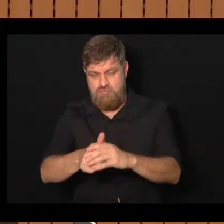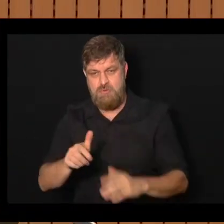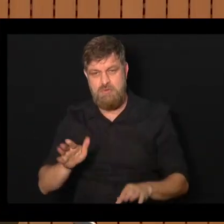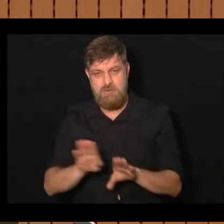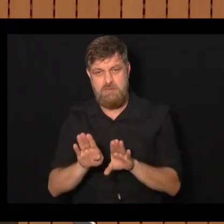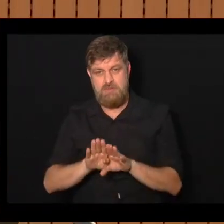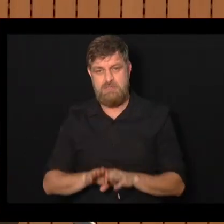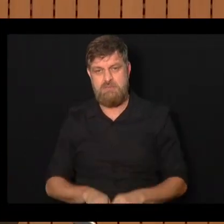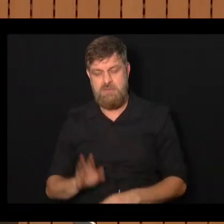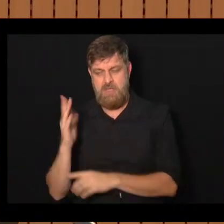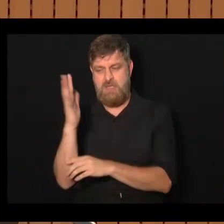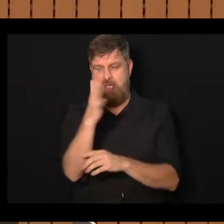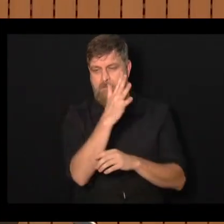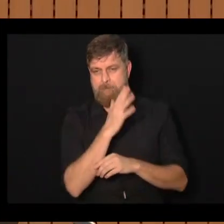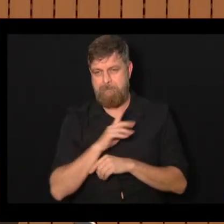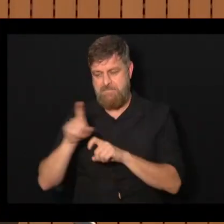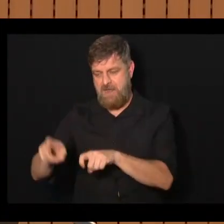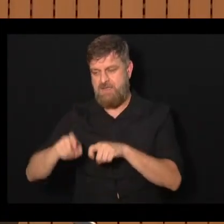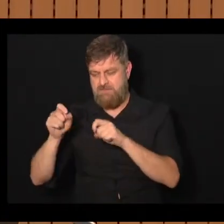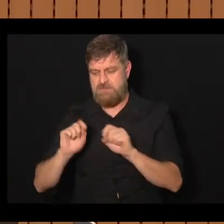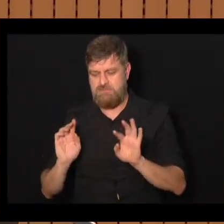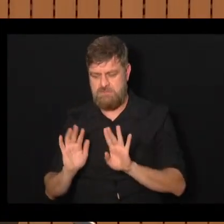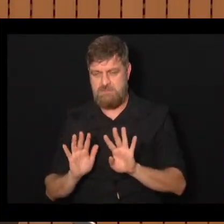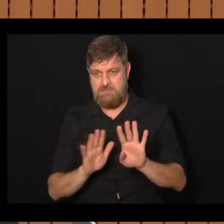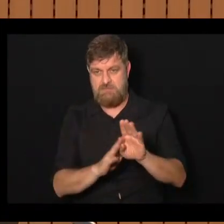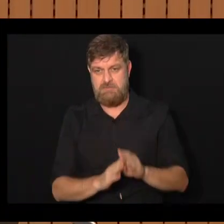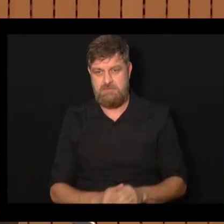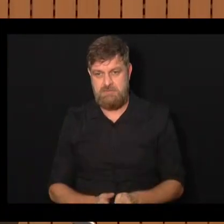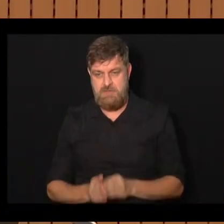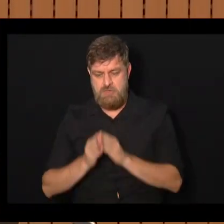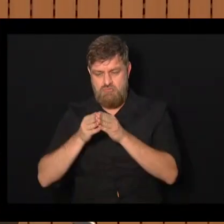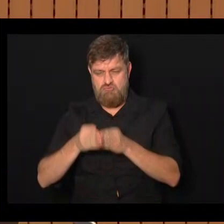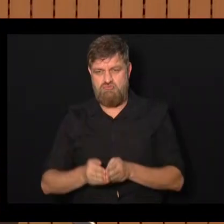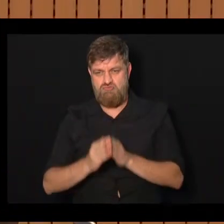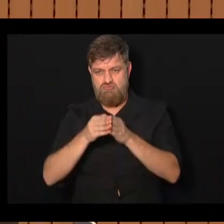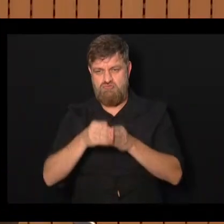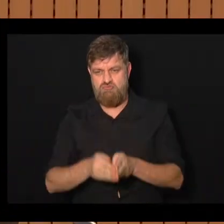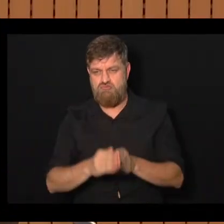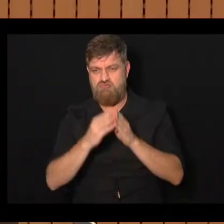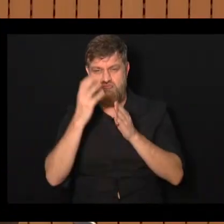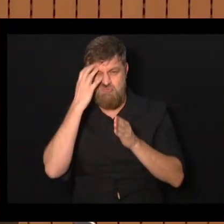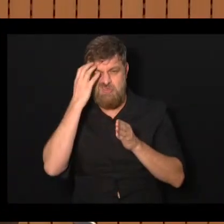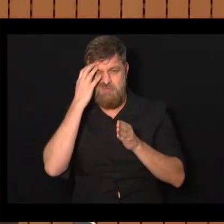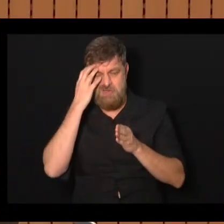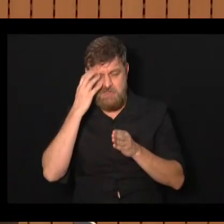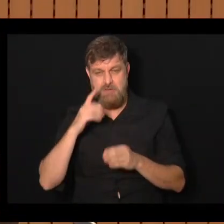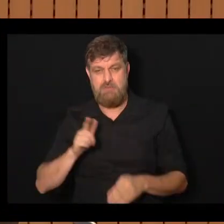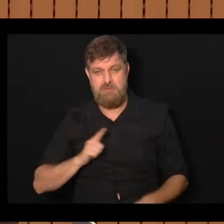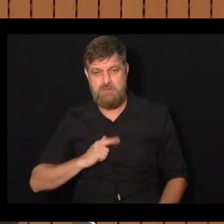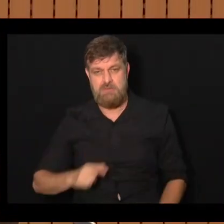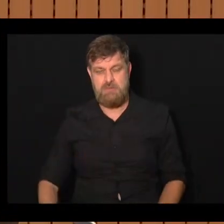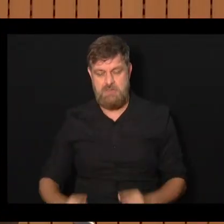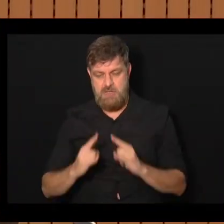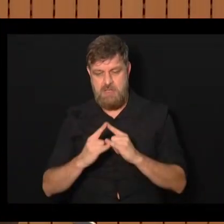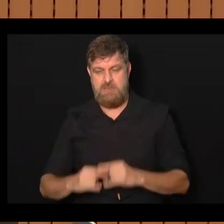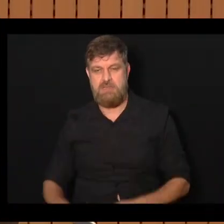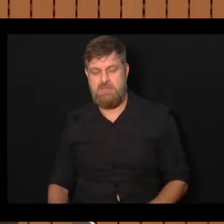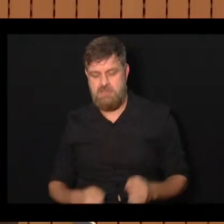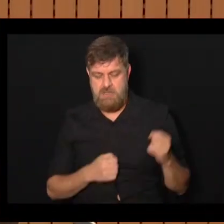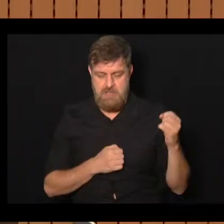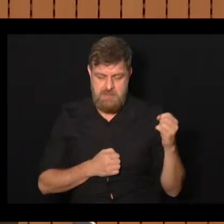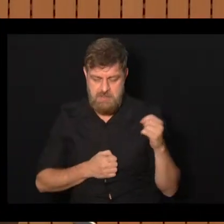caminhadas pelos parques e fazendas, jet ski na Lagoa do Taquaral, capoeira, tenda cultural, dança de salão,